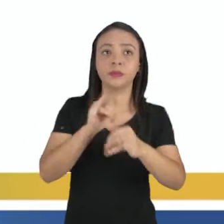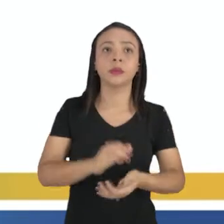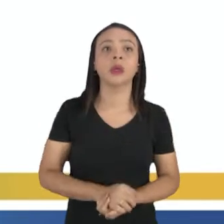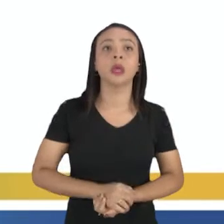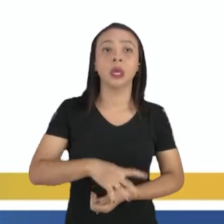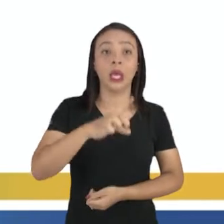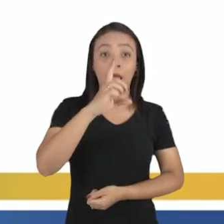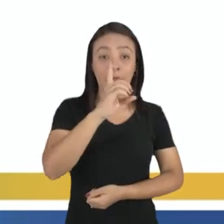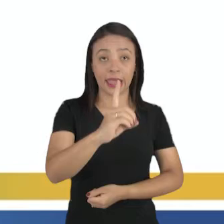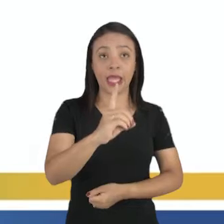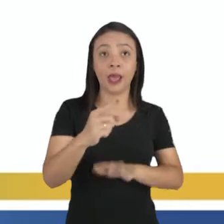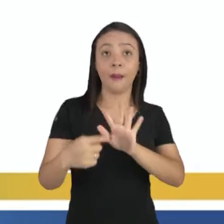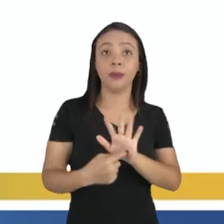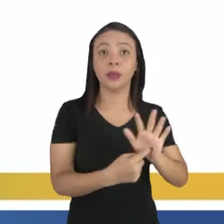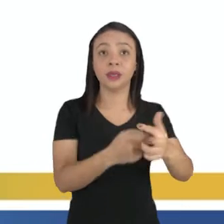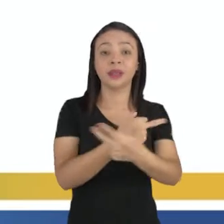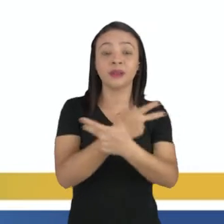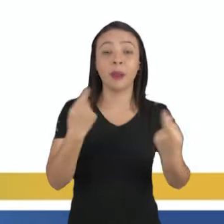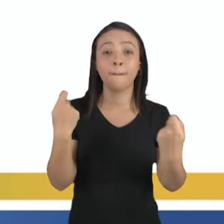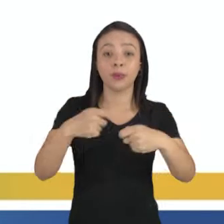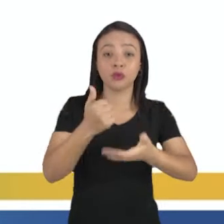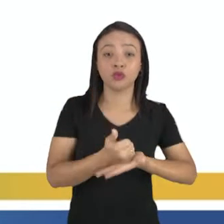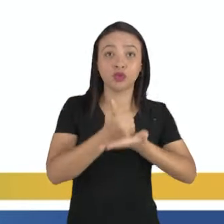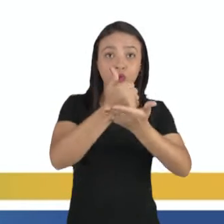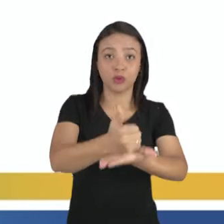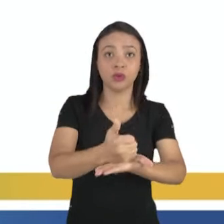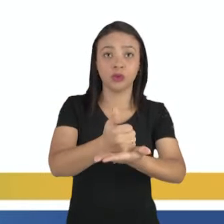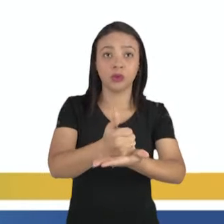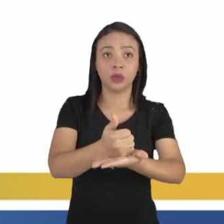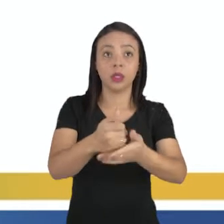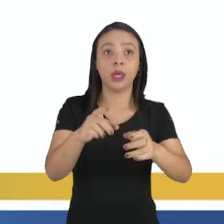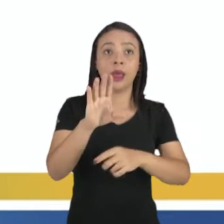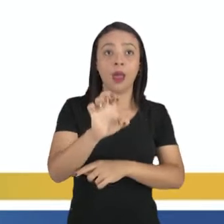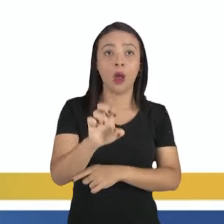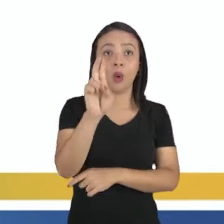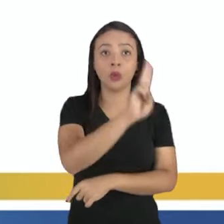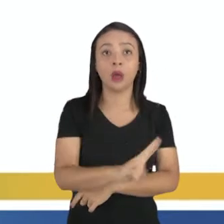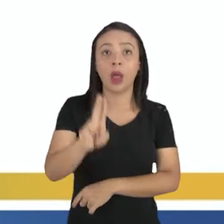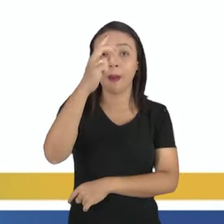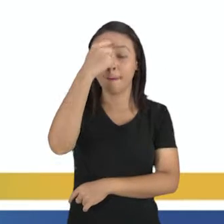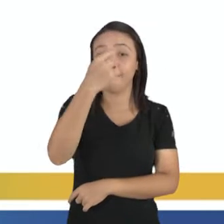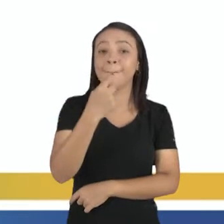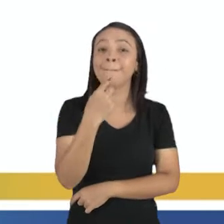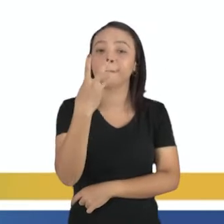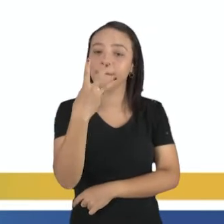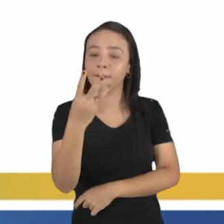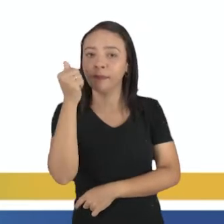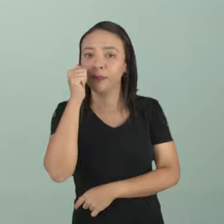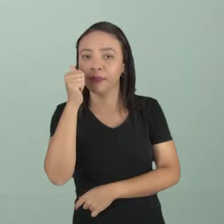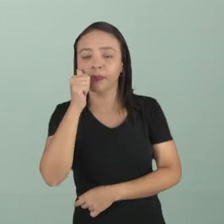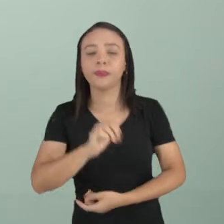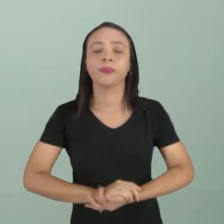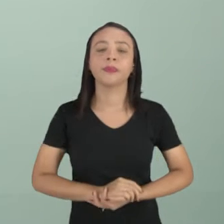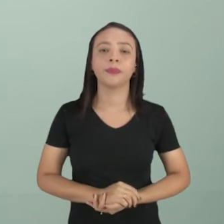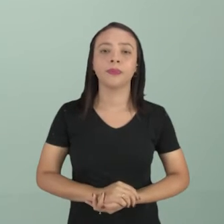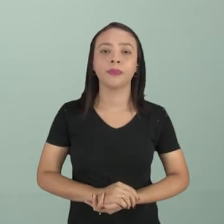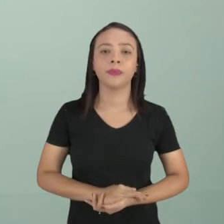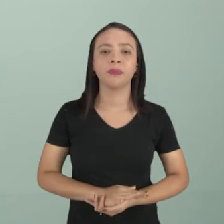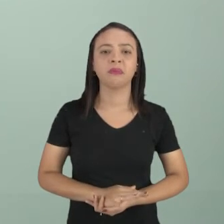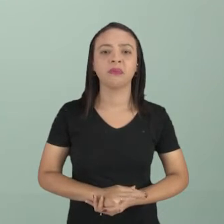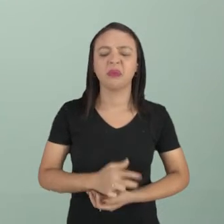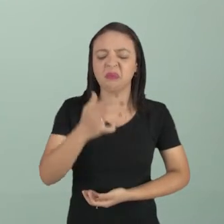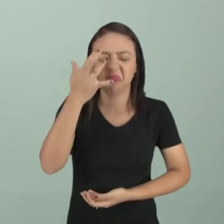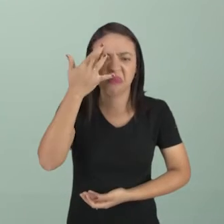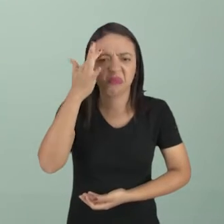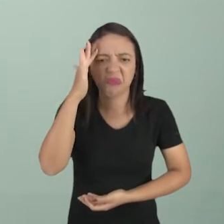D. Apresentação dos diversos apoiadores. E E. Utilização da imagem das 3 mulheres. Aí, professora, eu não